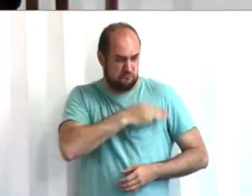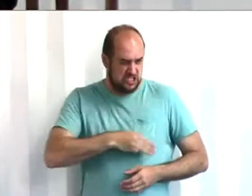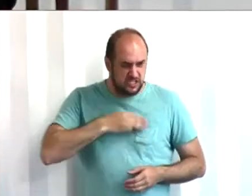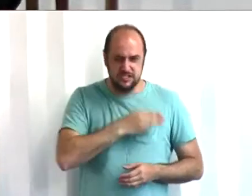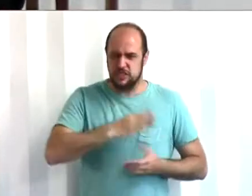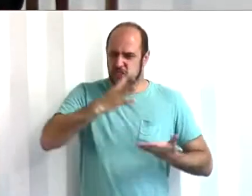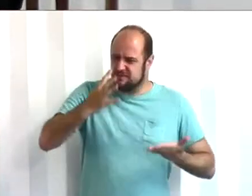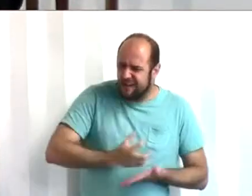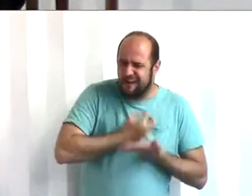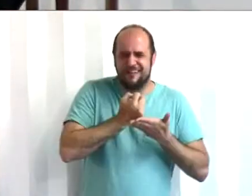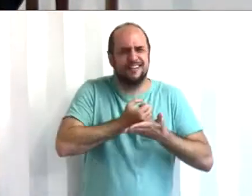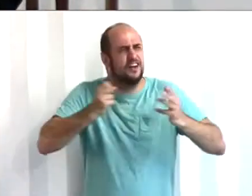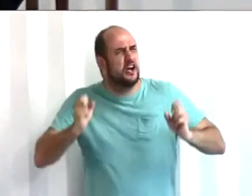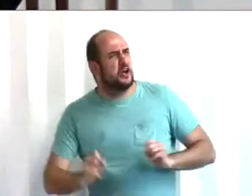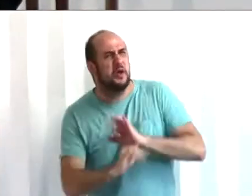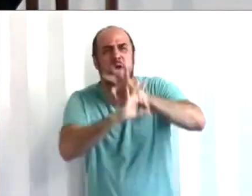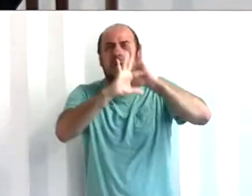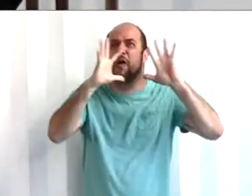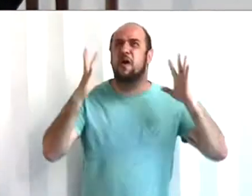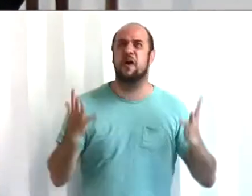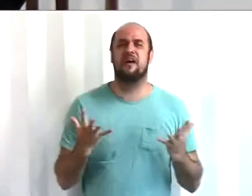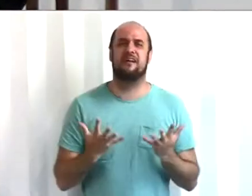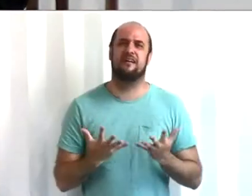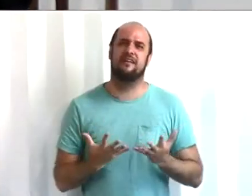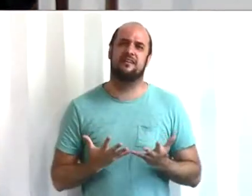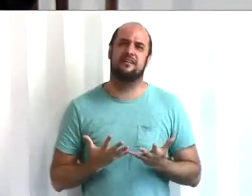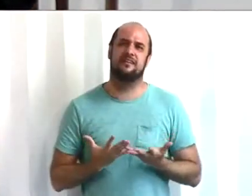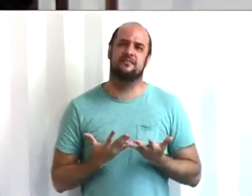missão, salvação, glorificação.